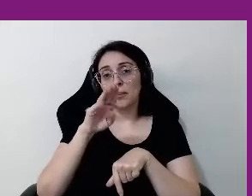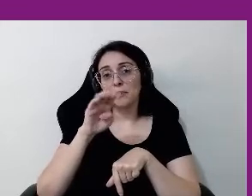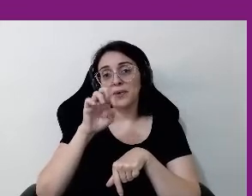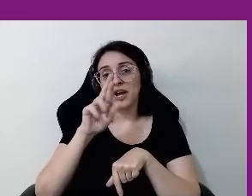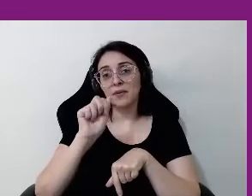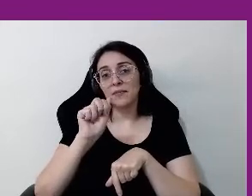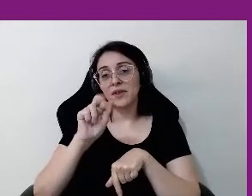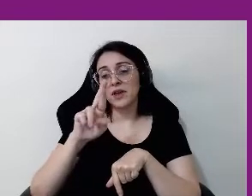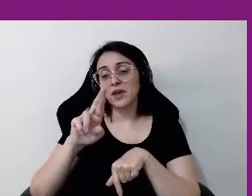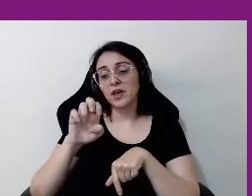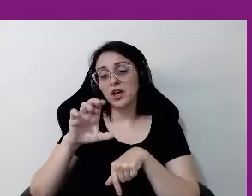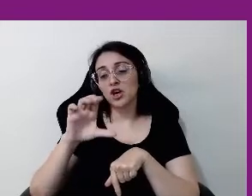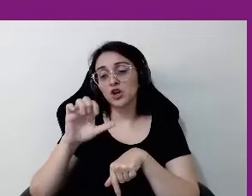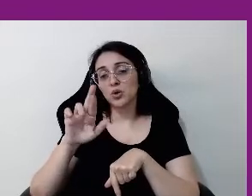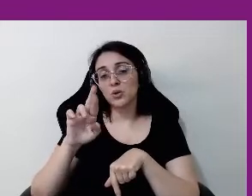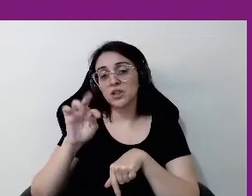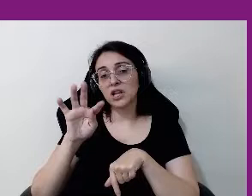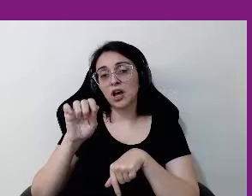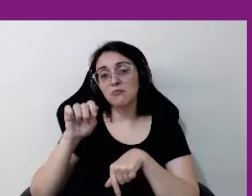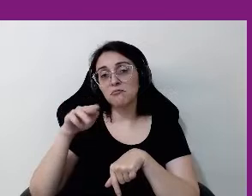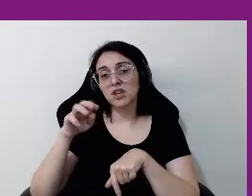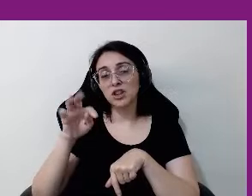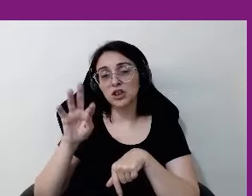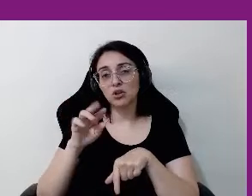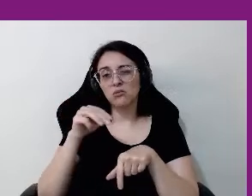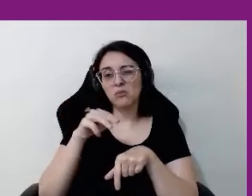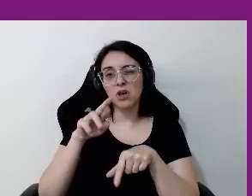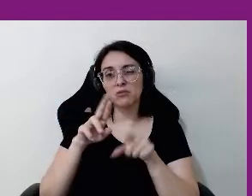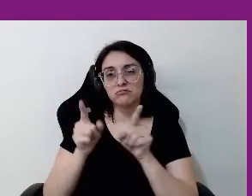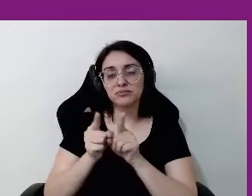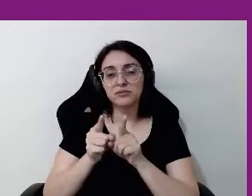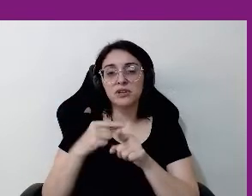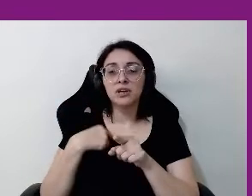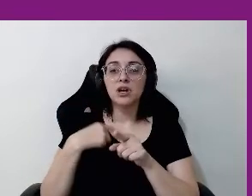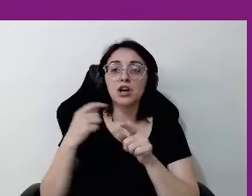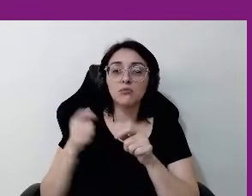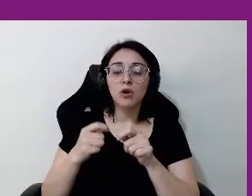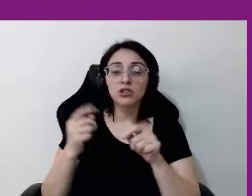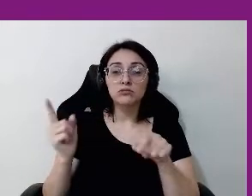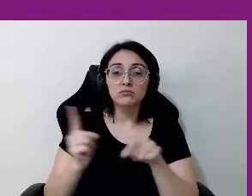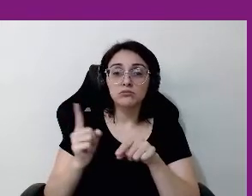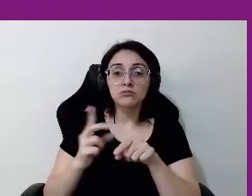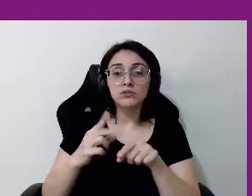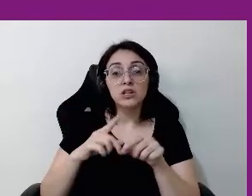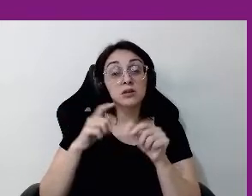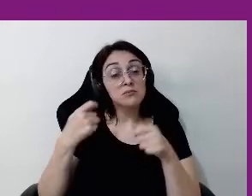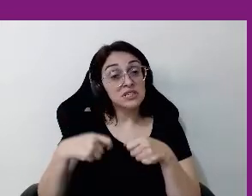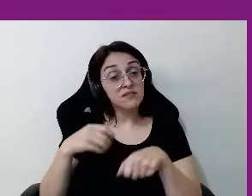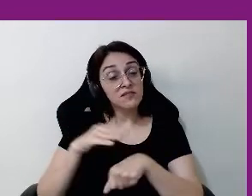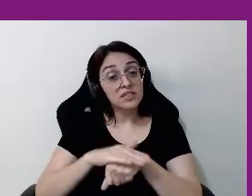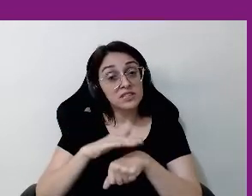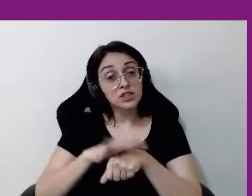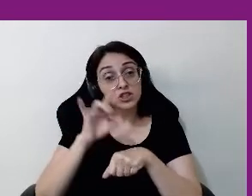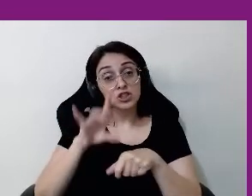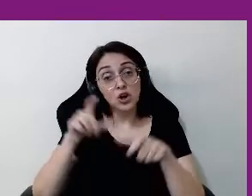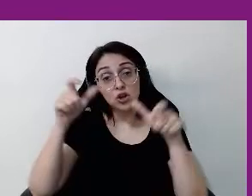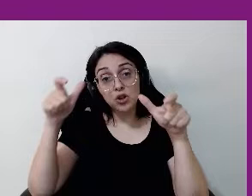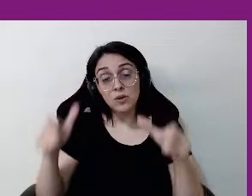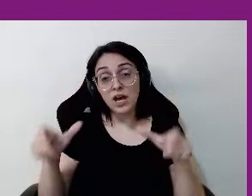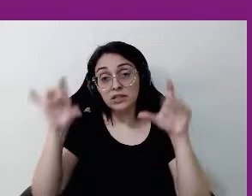beira-leito para os intensivistas, porque ela pode trazer risco, então ela só deve ser feita em